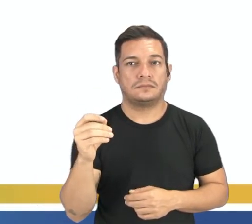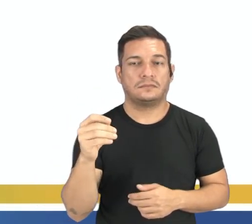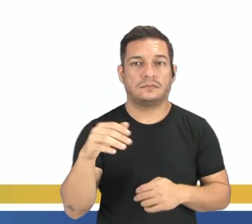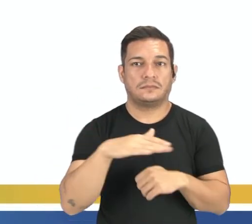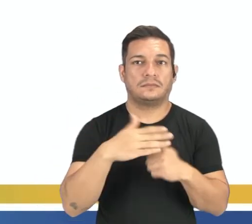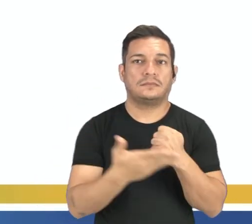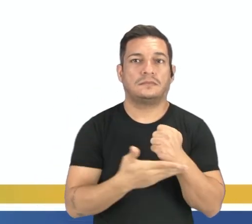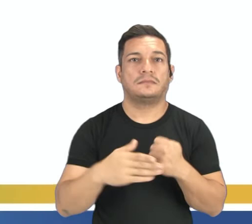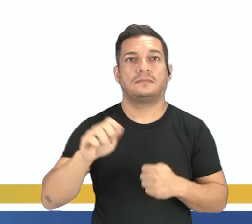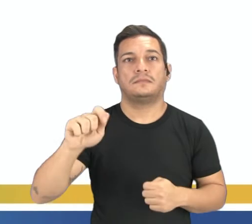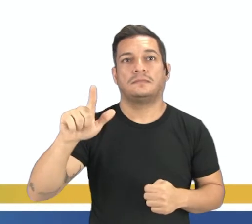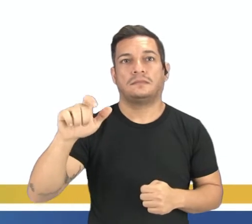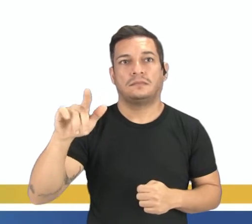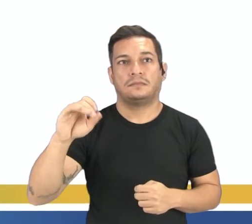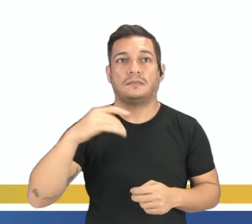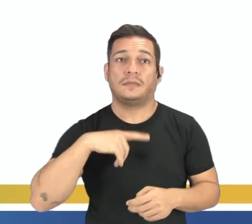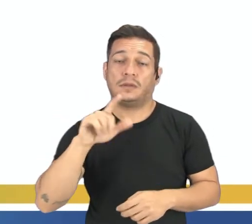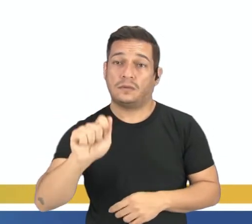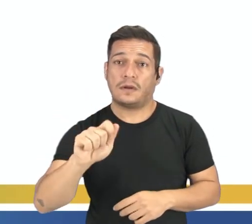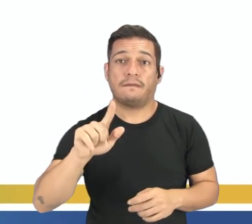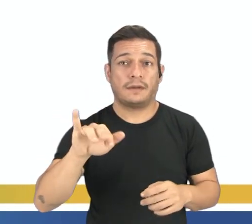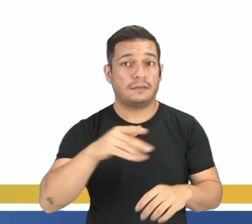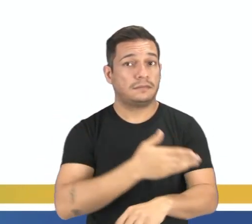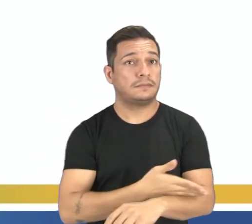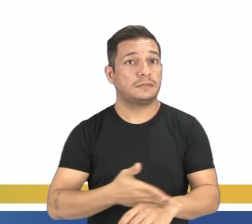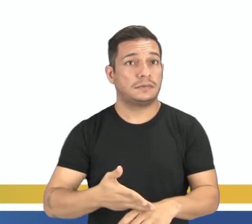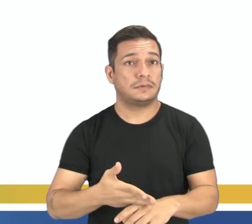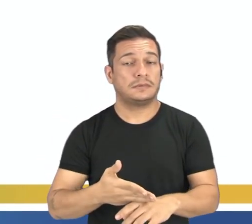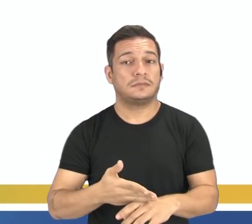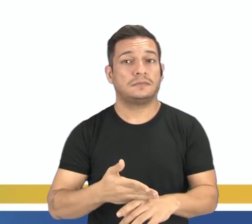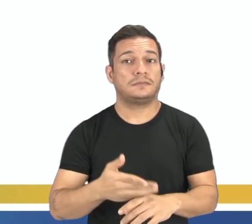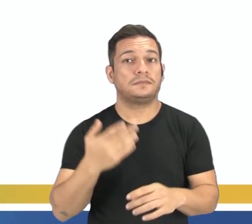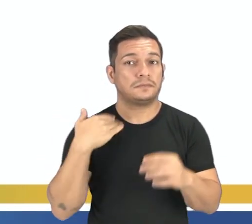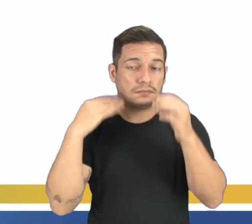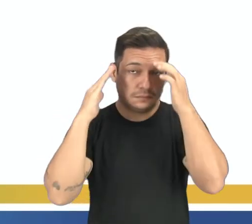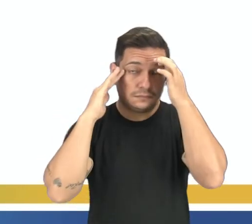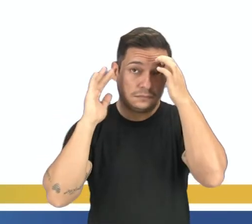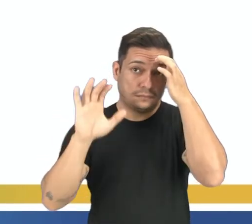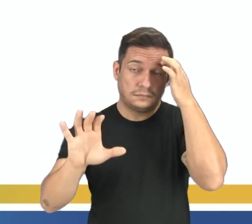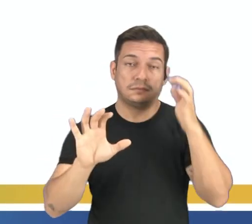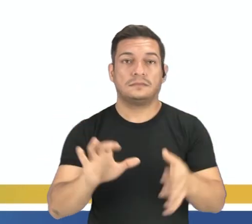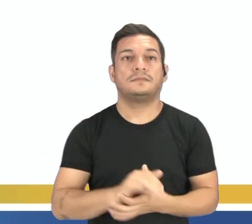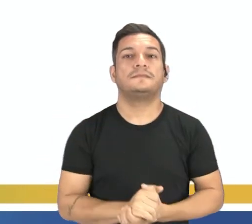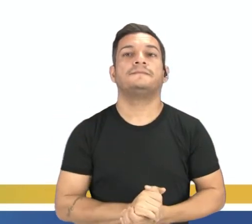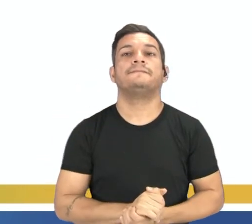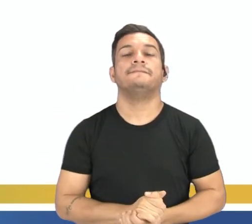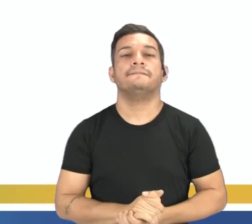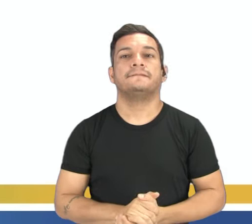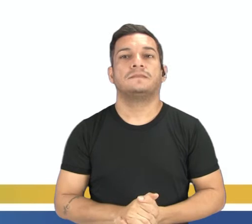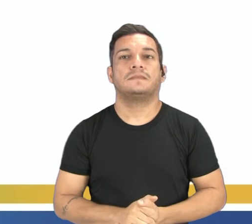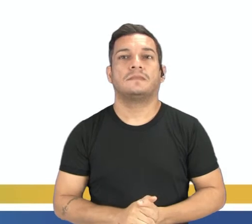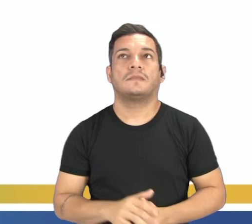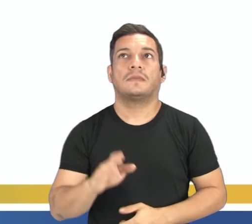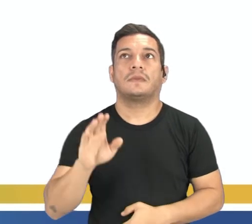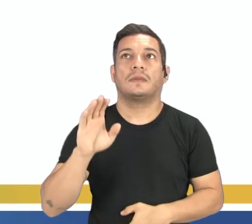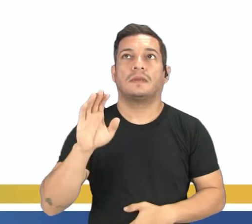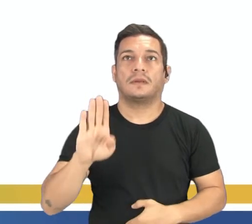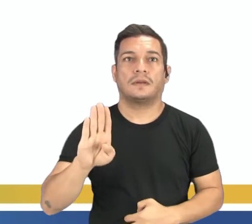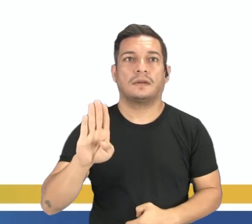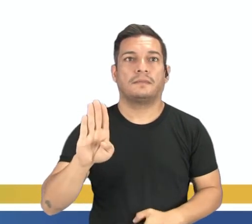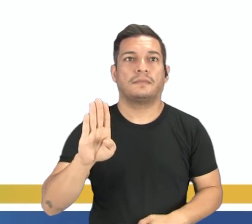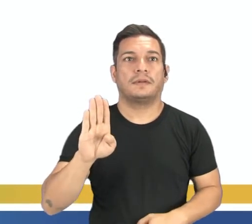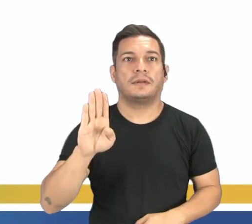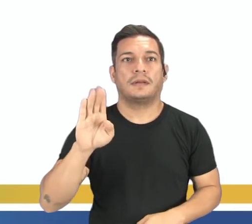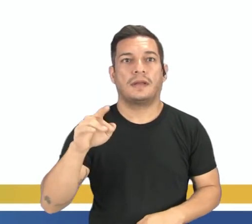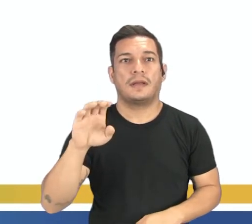branco. Eu tendo A, ele vai ser branco, né? Tá? O que eu estou entendendo é assim. Vamos continuar aqui. B é